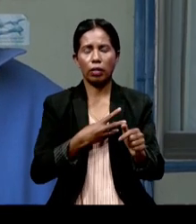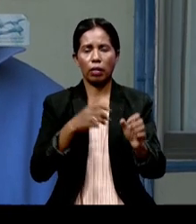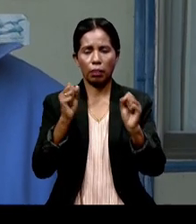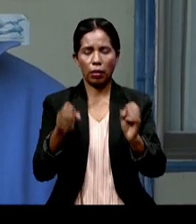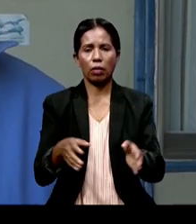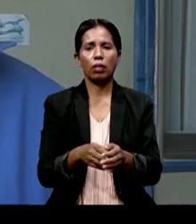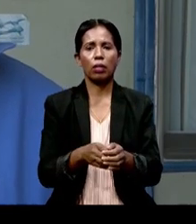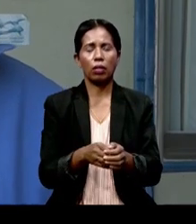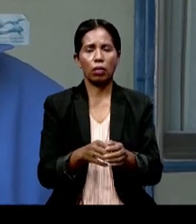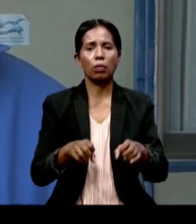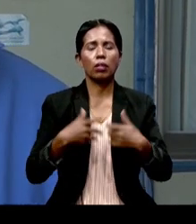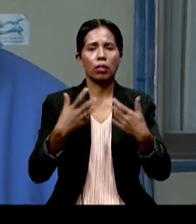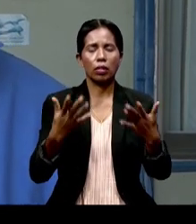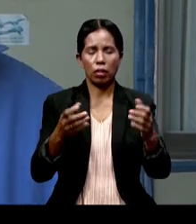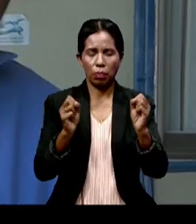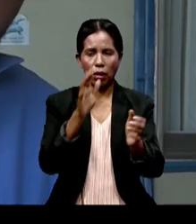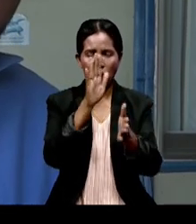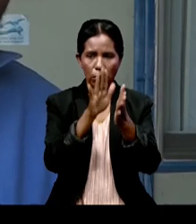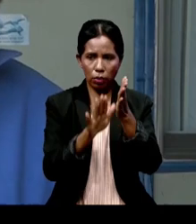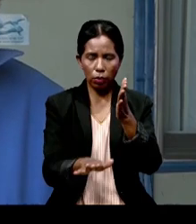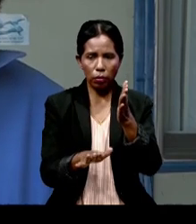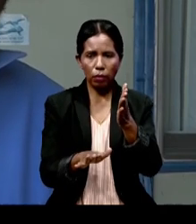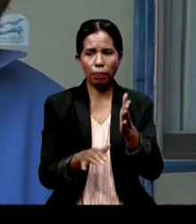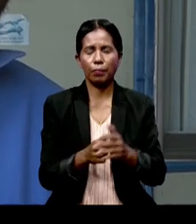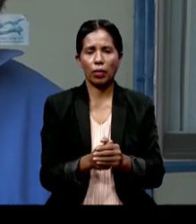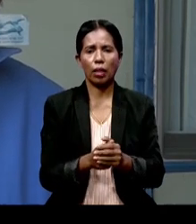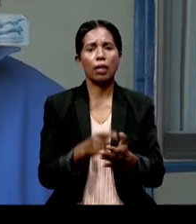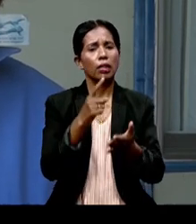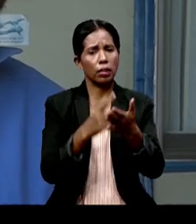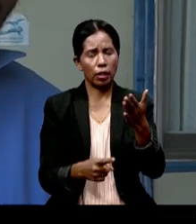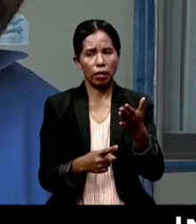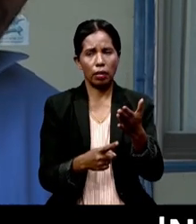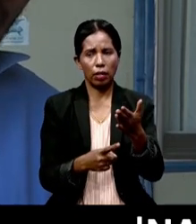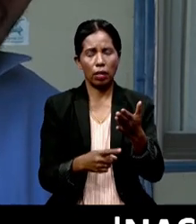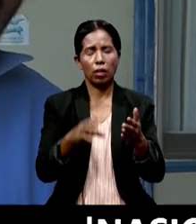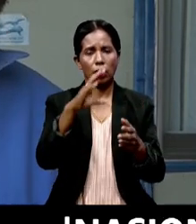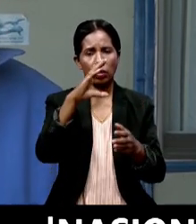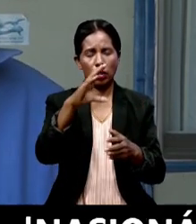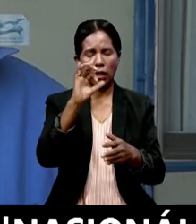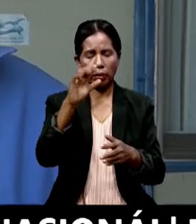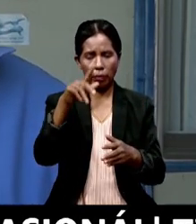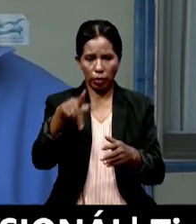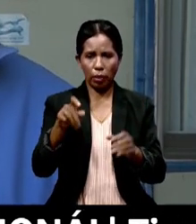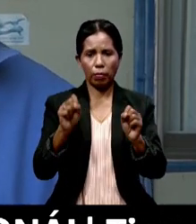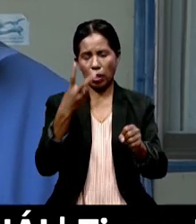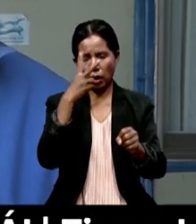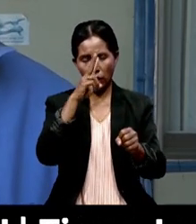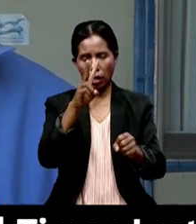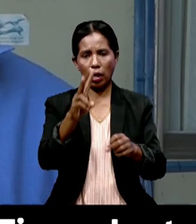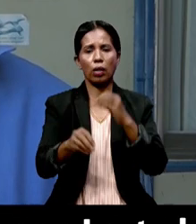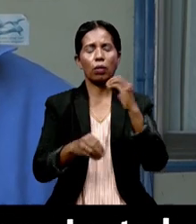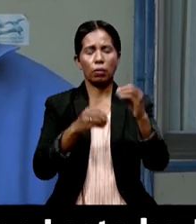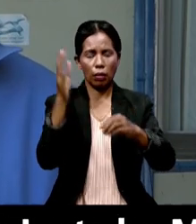para hoje minimiza ou a governo maca função pública belo haré para belo resolve problema